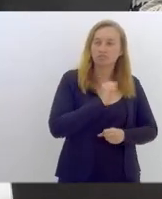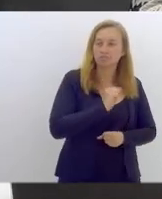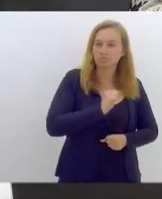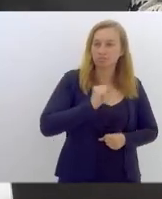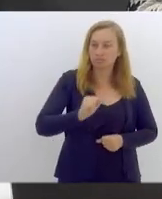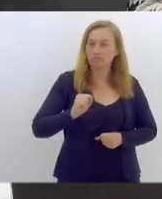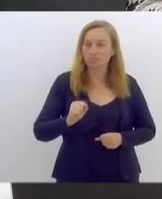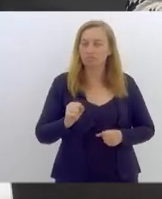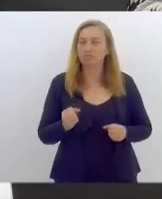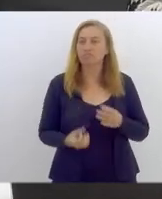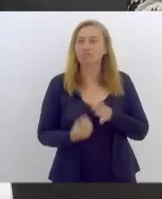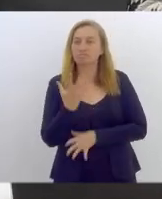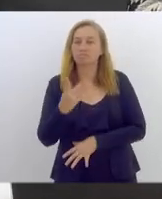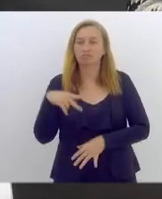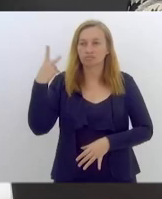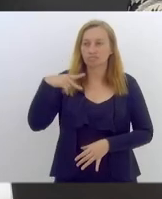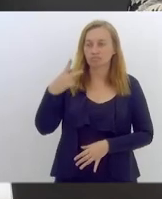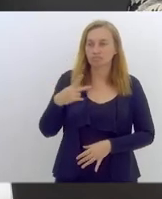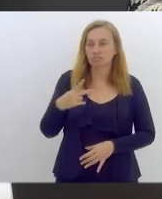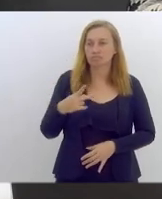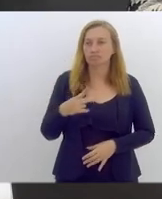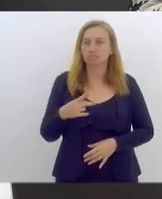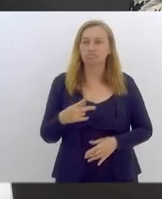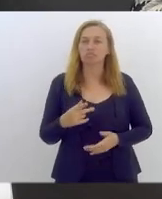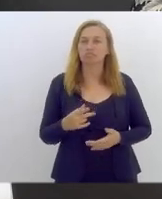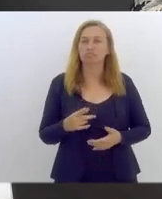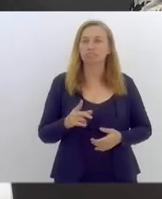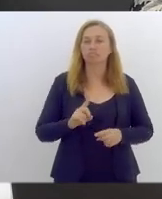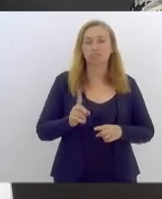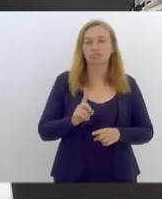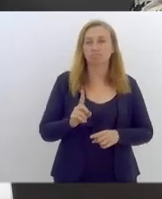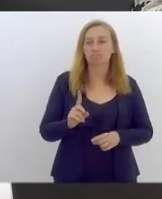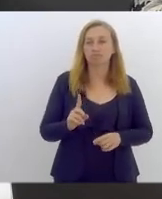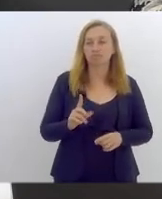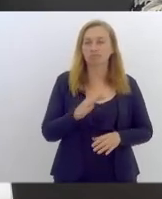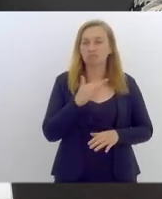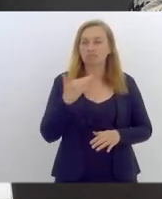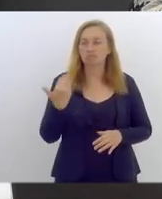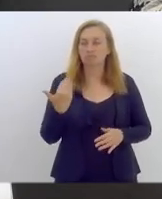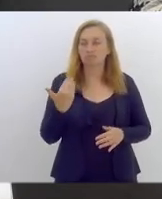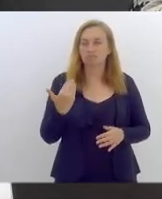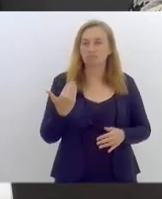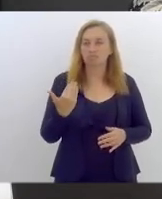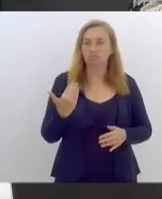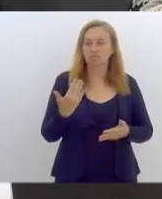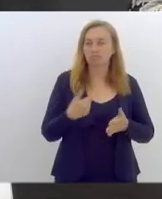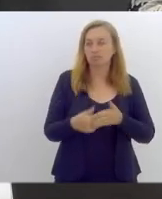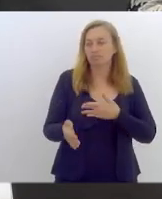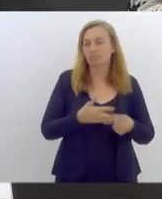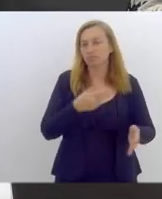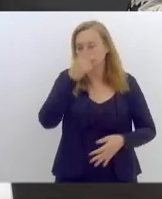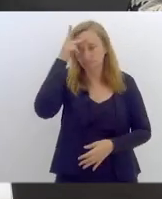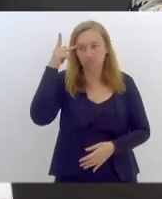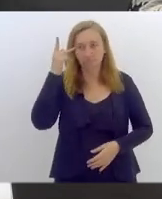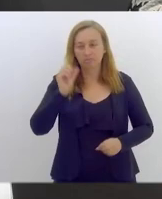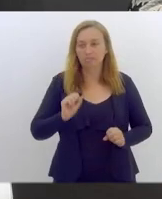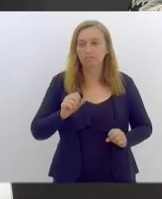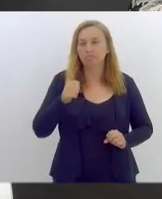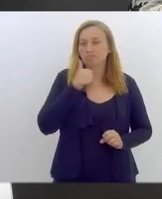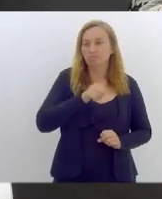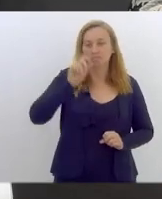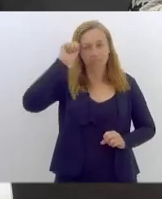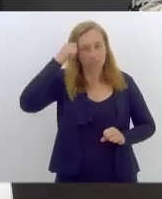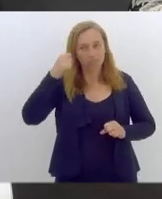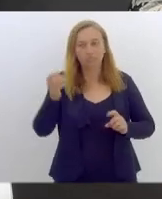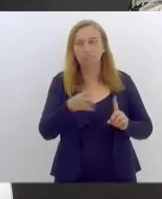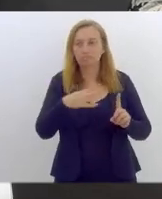de fazer política na certeza da impunidade, mas não assassinou qualquer corpo. O corpo de uma mulher negra, defensora LGBT,